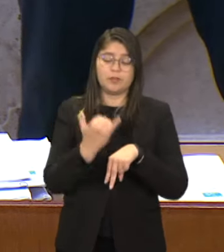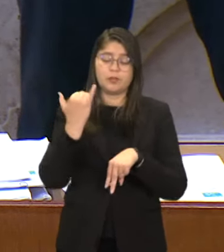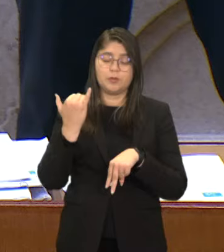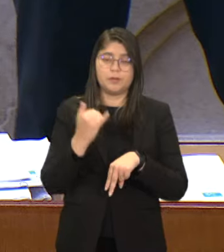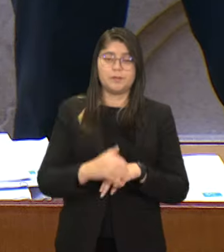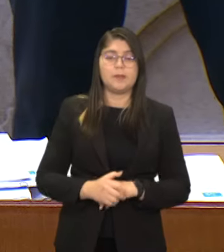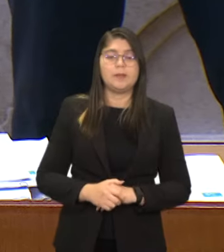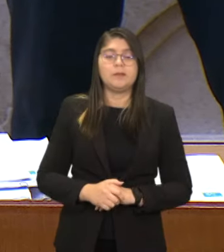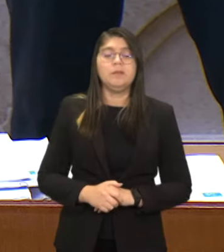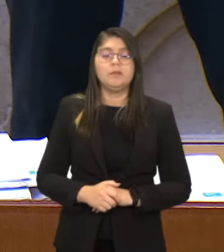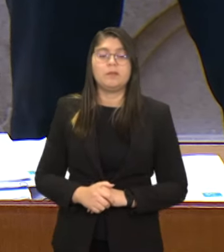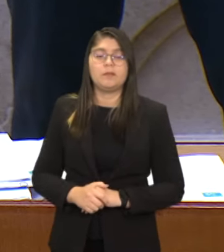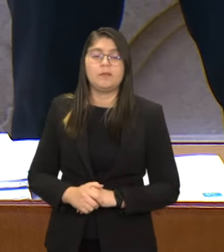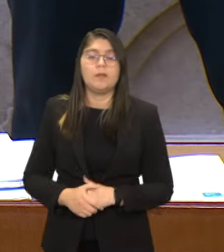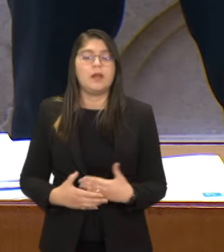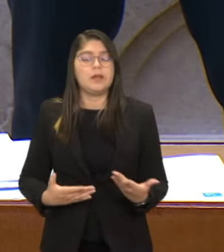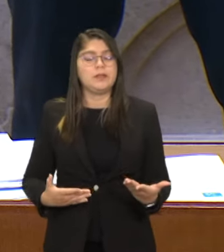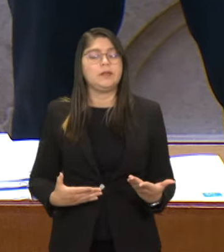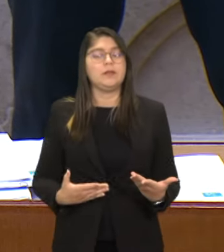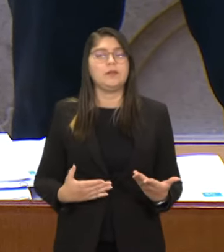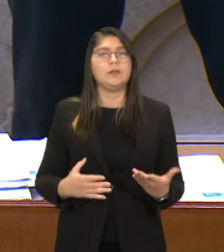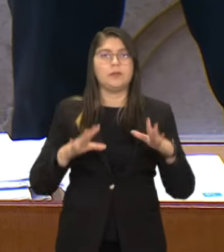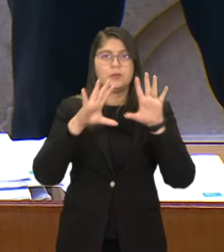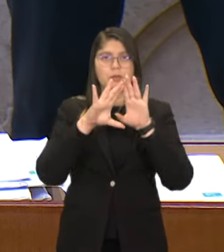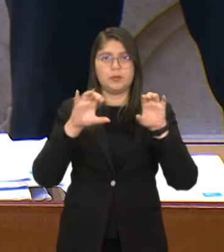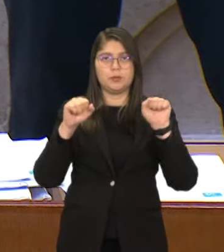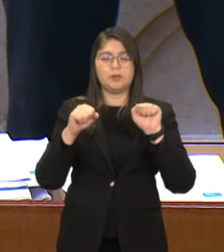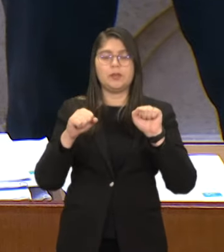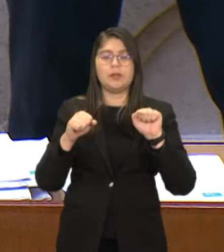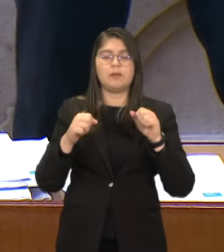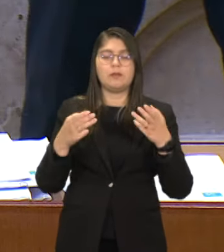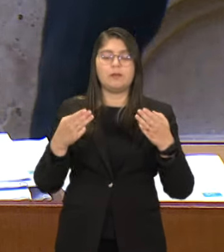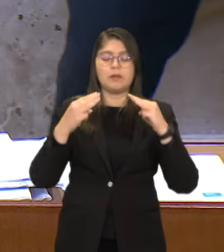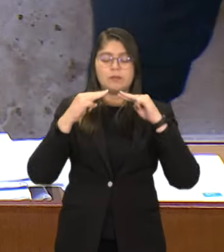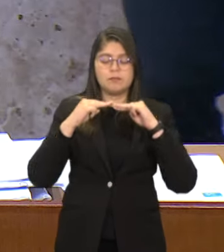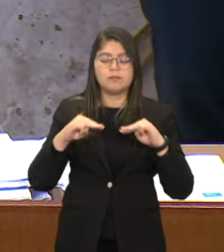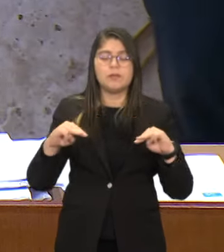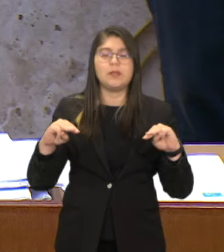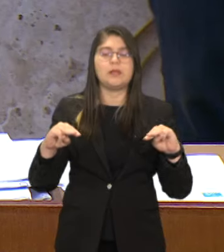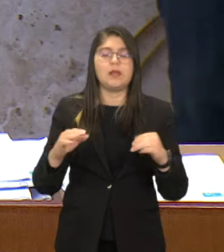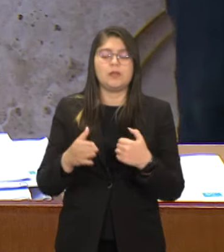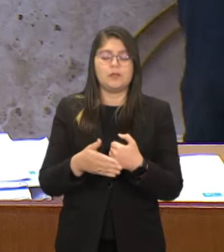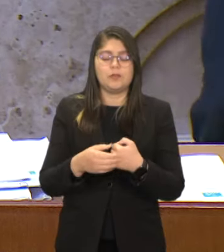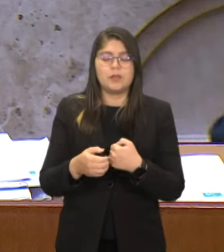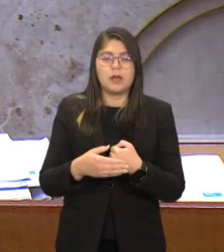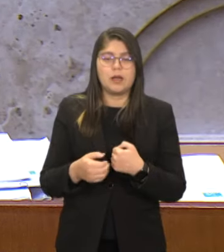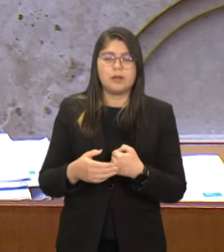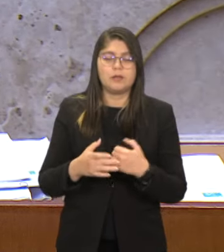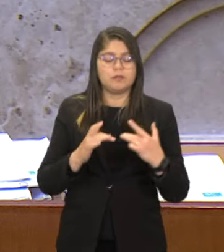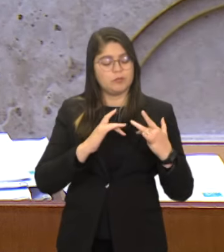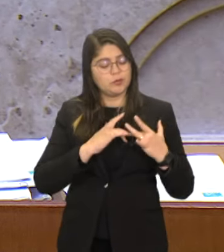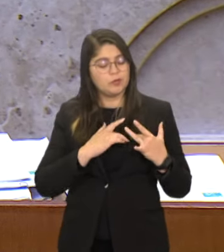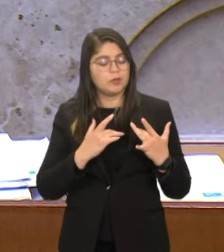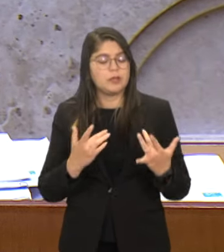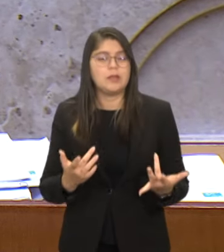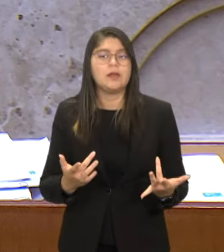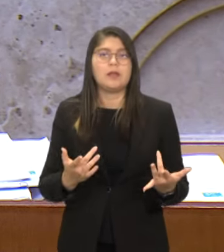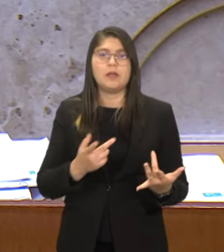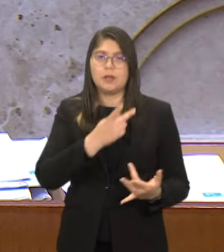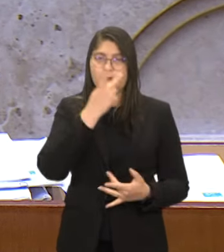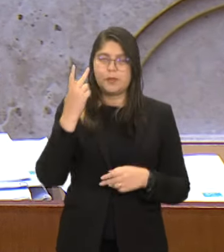E, portanto, queria, em nome do tribunal, mandar uma mensagem de carinho e de solidariedade às